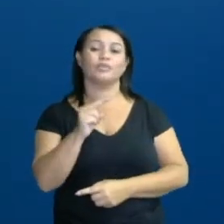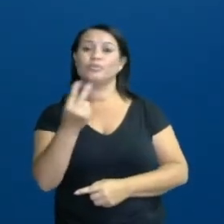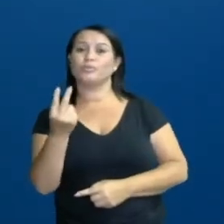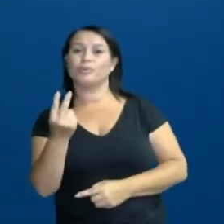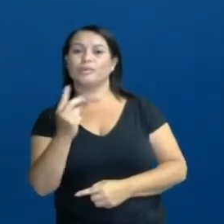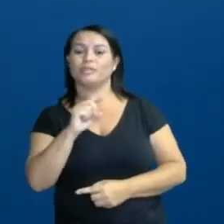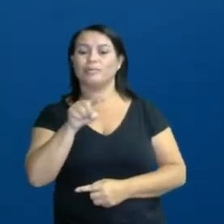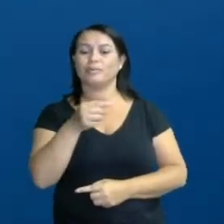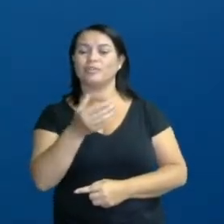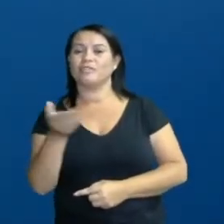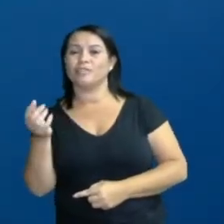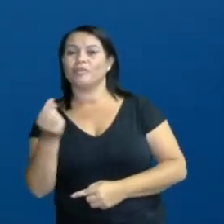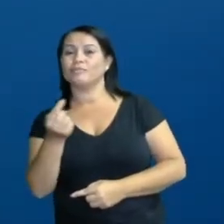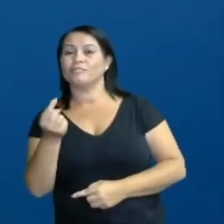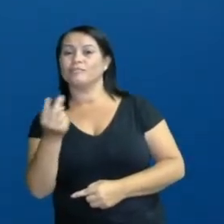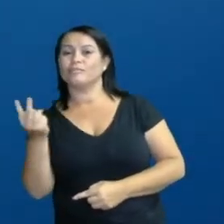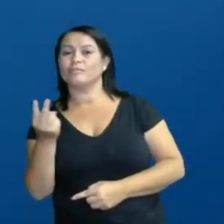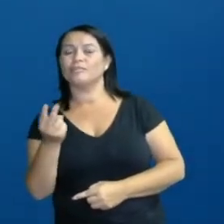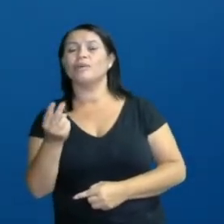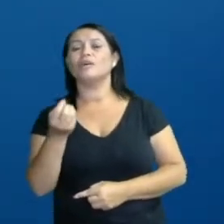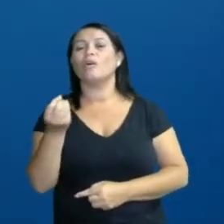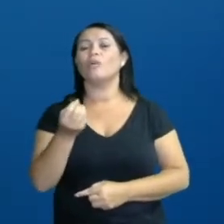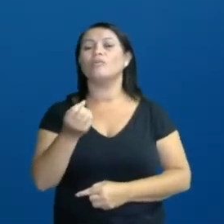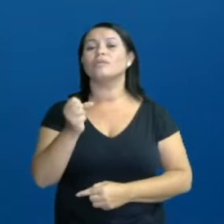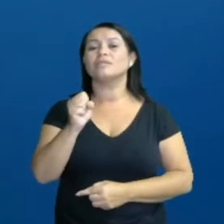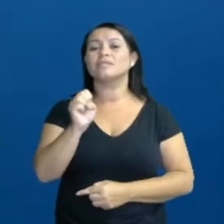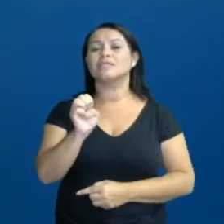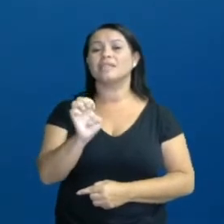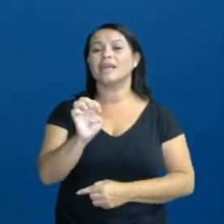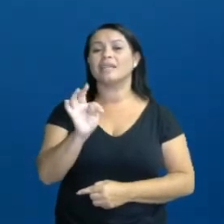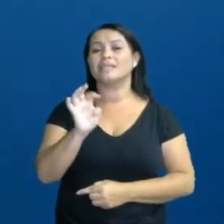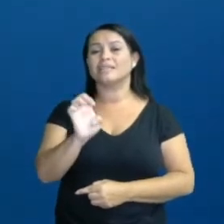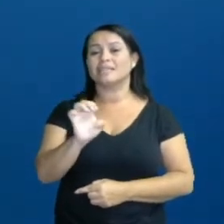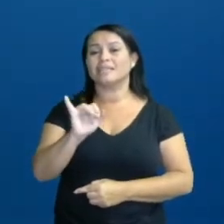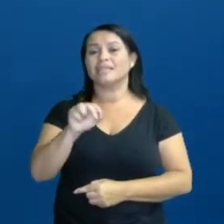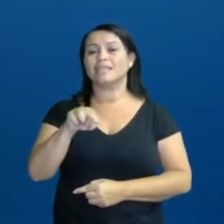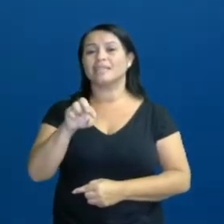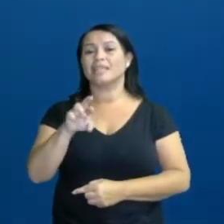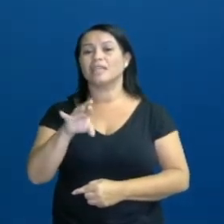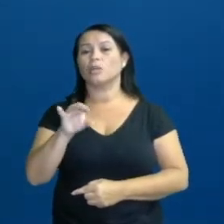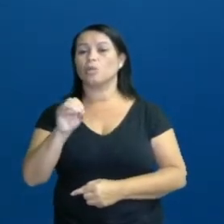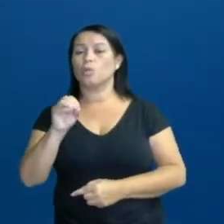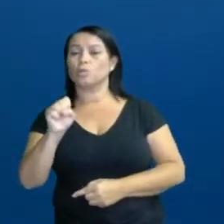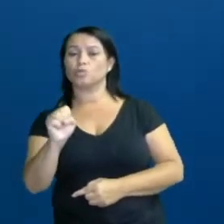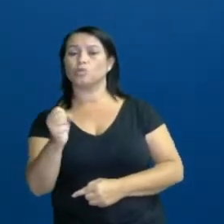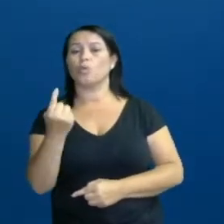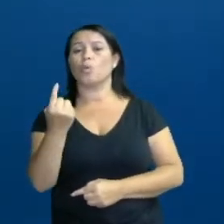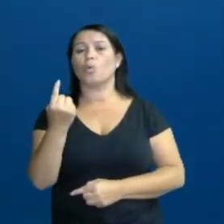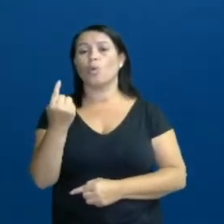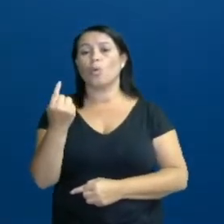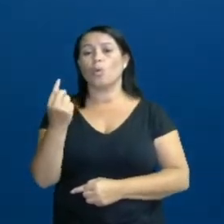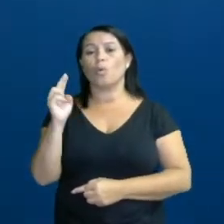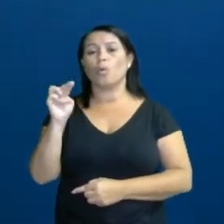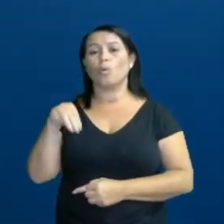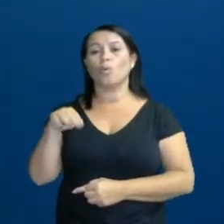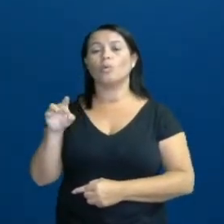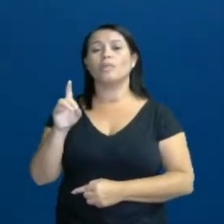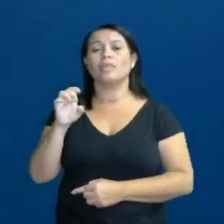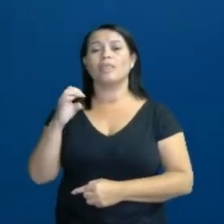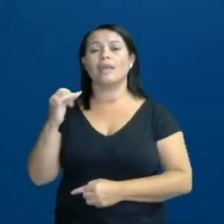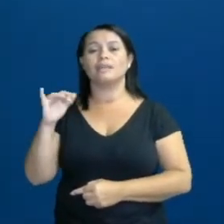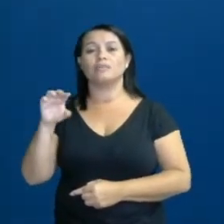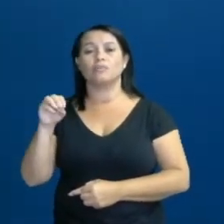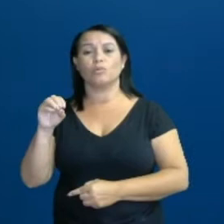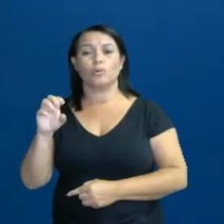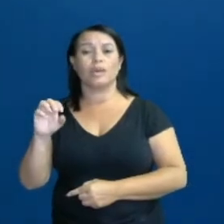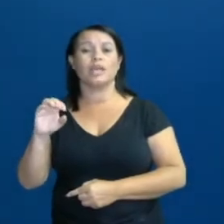da vírgula. E como é que se lê? Lê-se 7 inteiros, não é? 1/10 e 8 centésimo. Olha